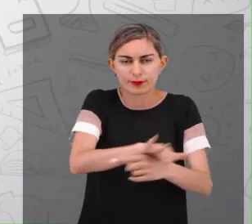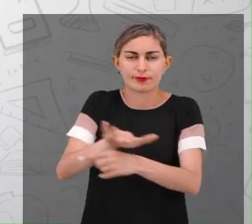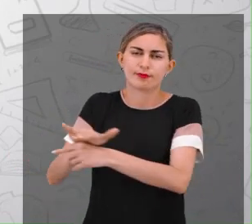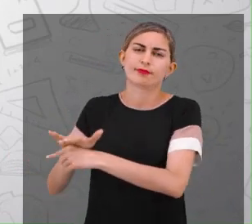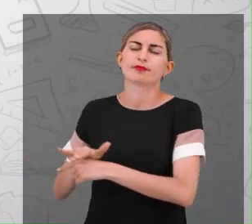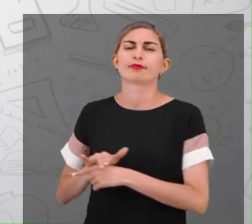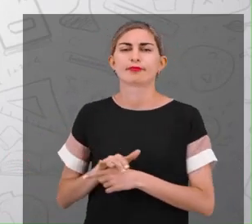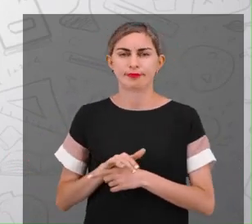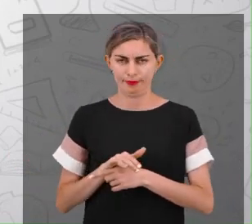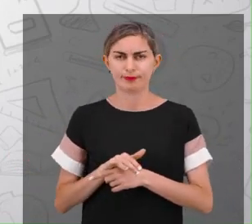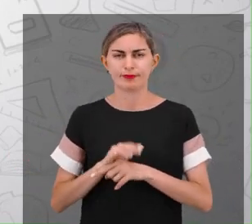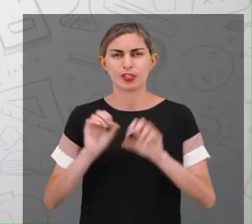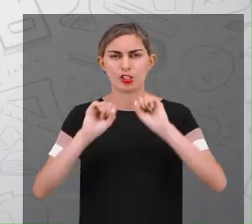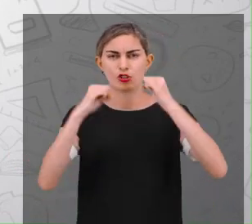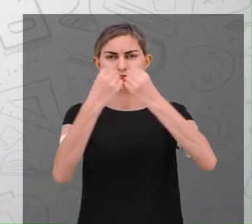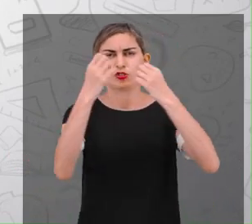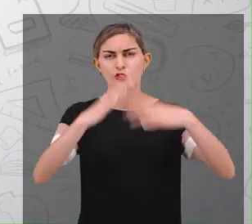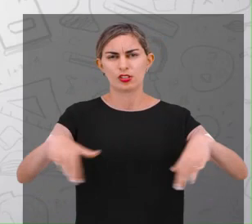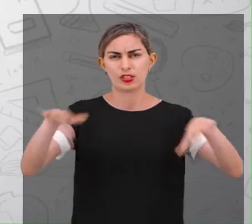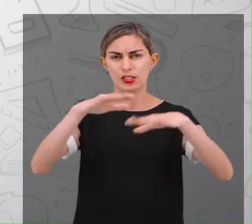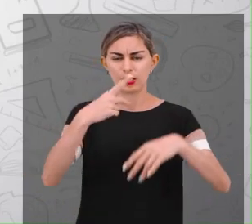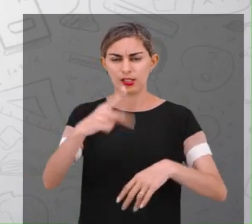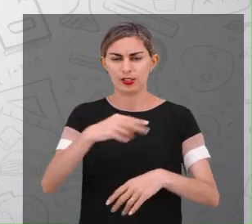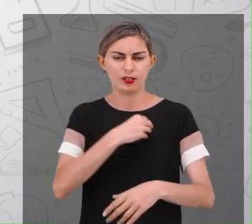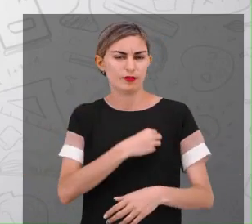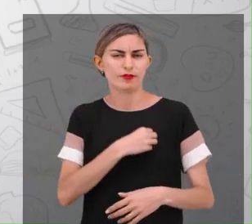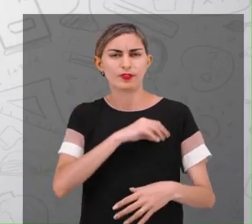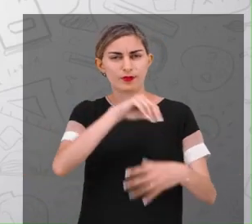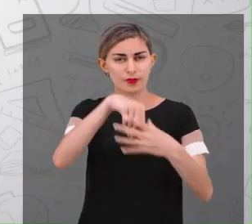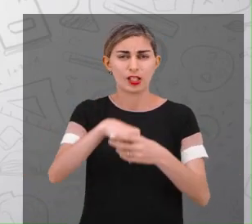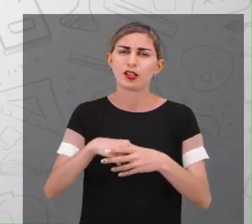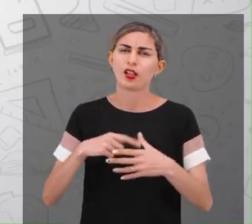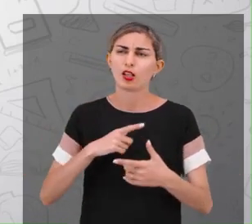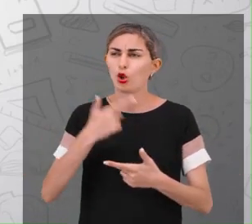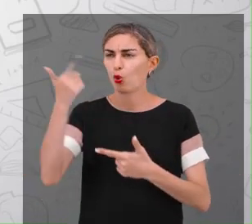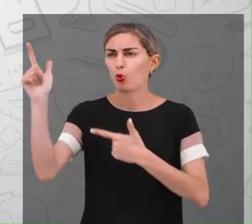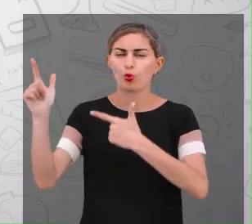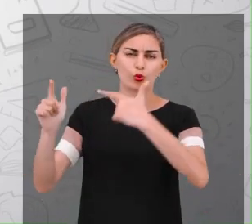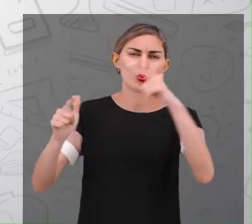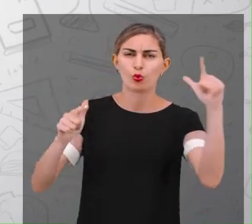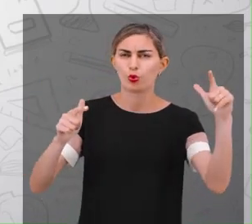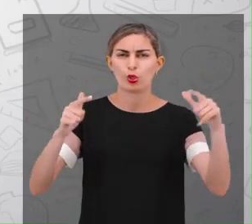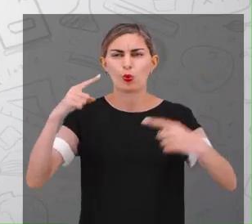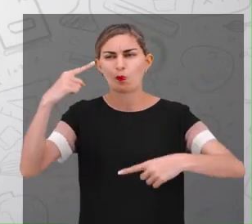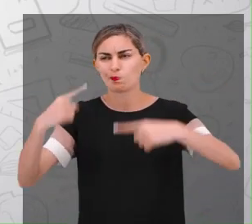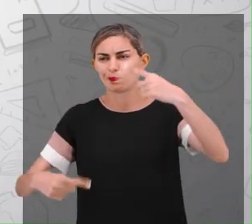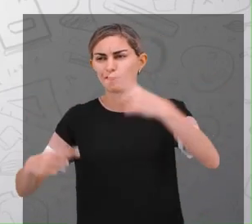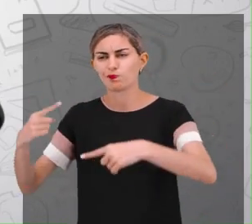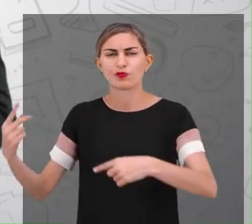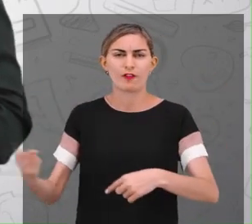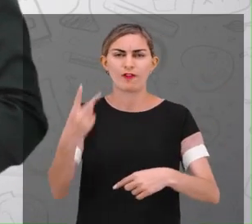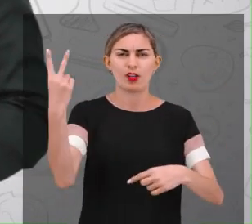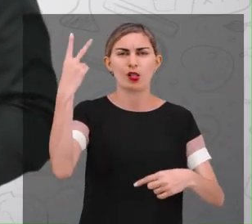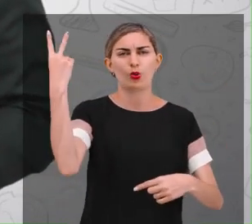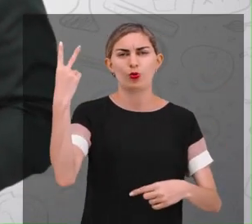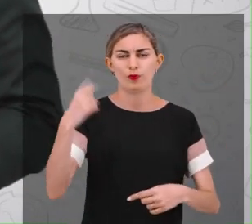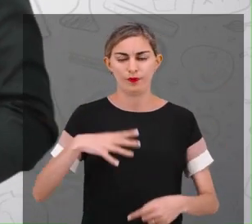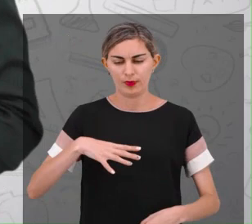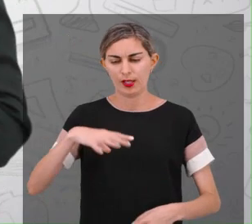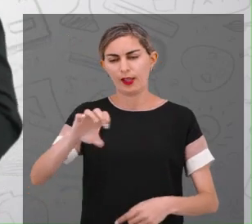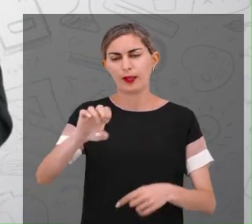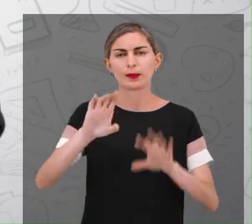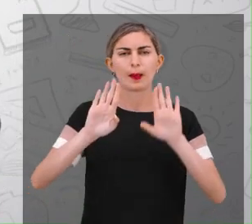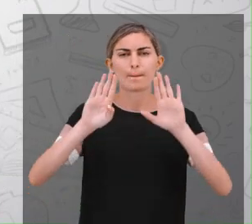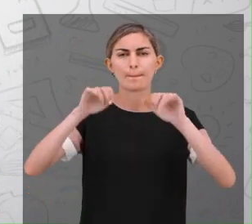demandadas atualmente pela sociedade em que ele vive, aí haverão outros conflitos de valores. Ética pelo